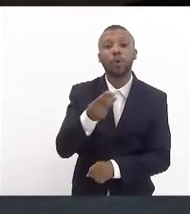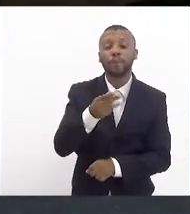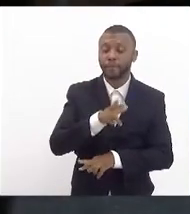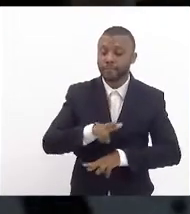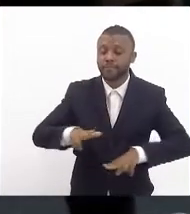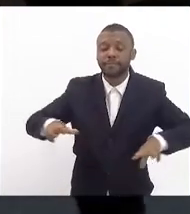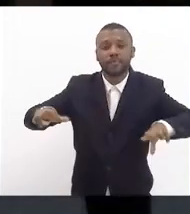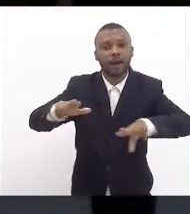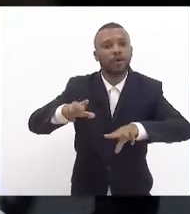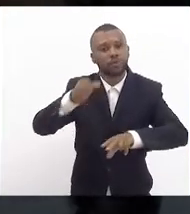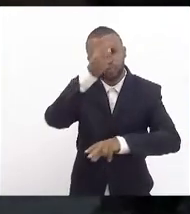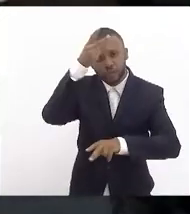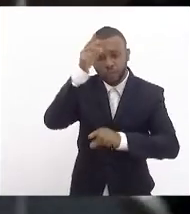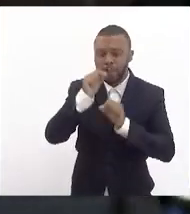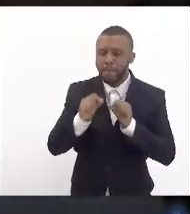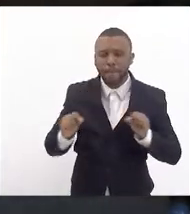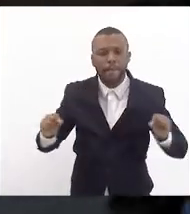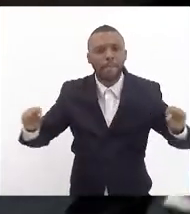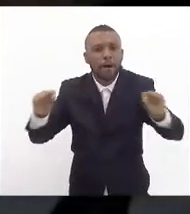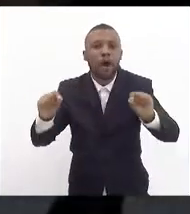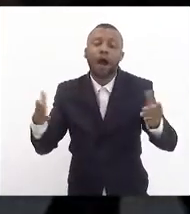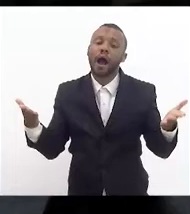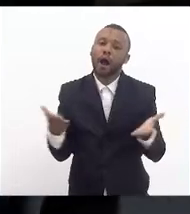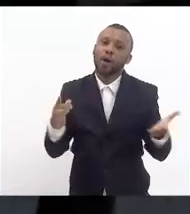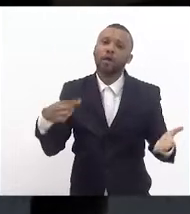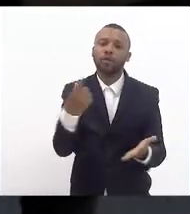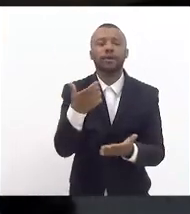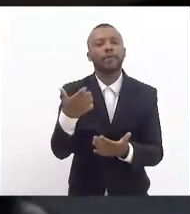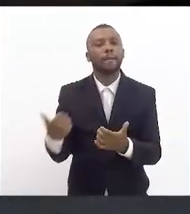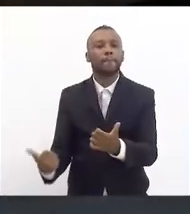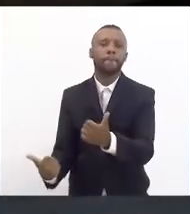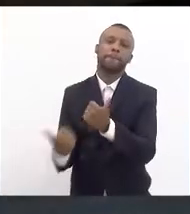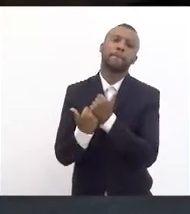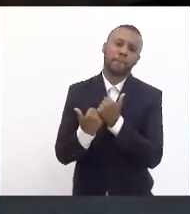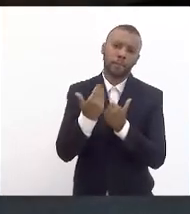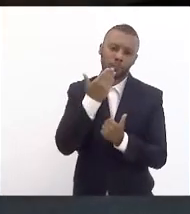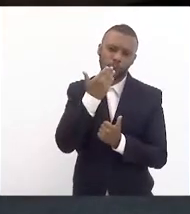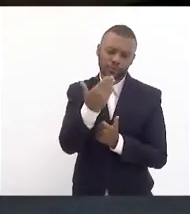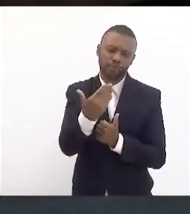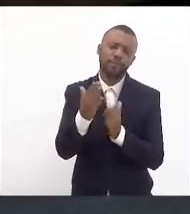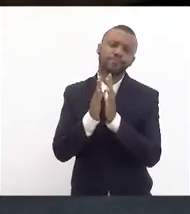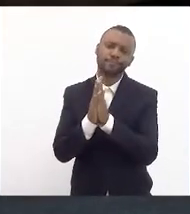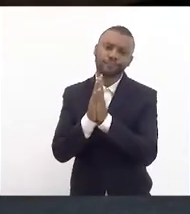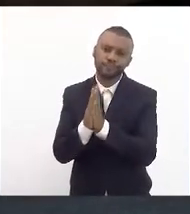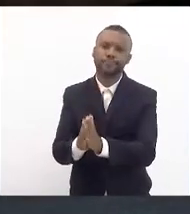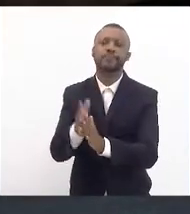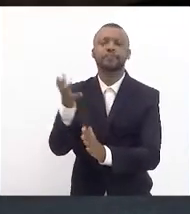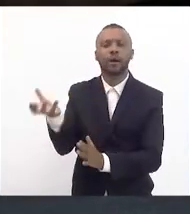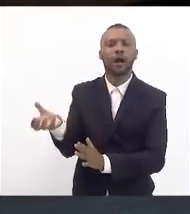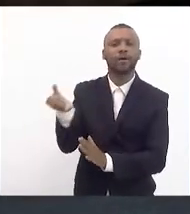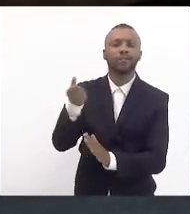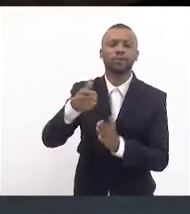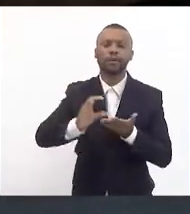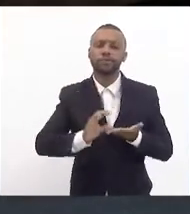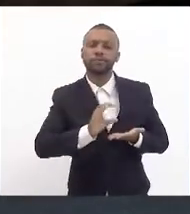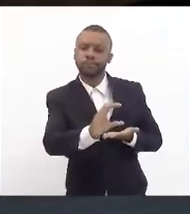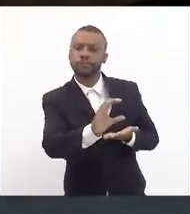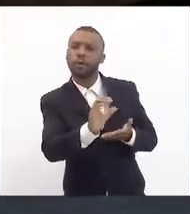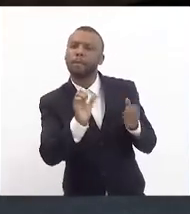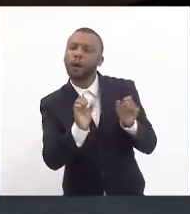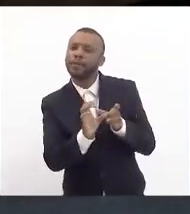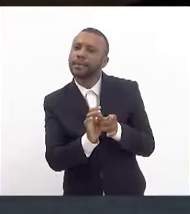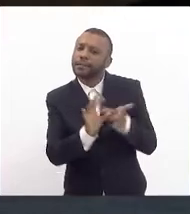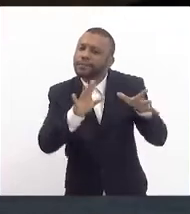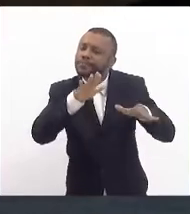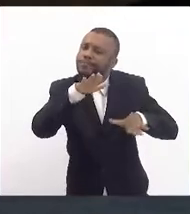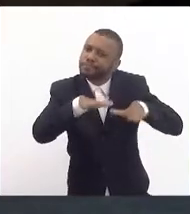E agora a gente gostaria de pedir o apoio também da casa, através do fundo, para que possa liberar